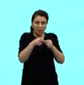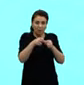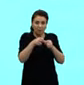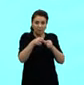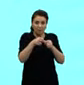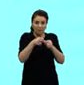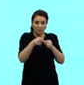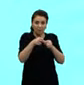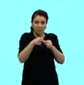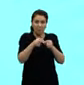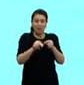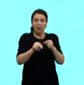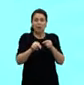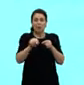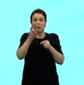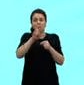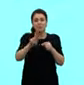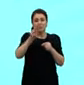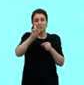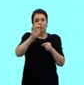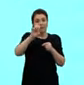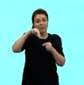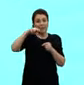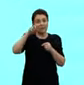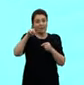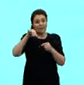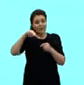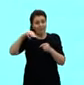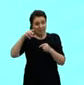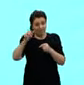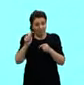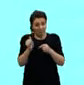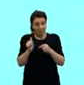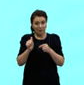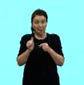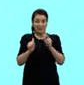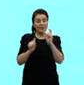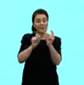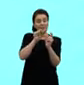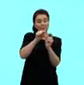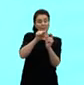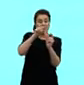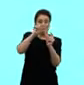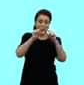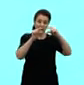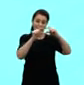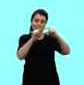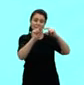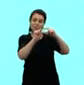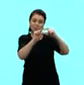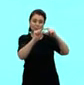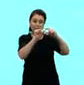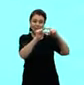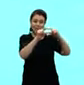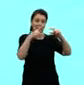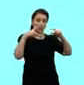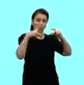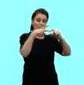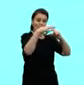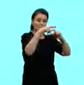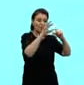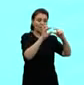plasmídio, né, através dessa enzima também. E aí, pega o pedacinho do DNA de interesse, um